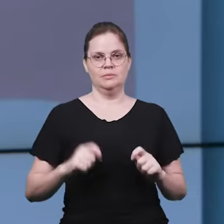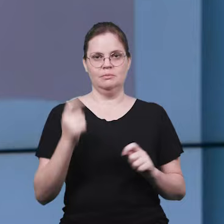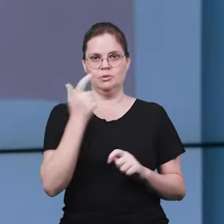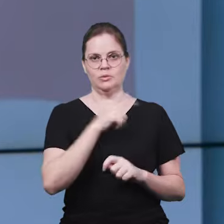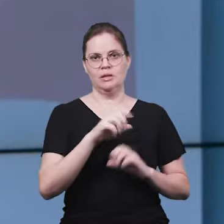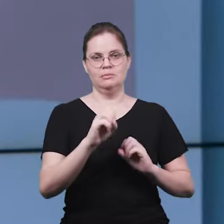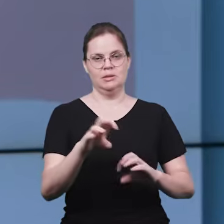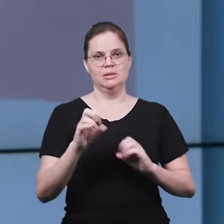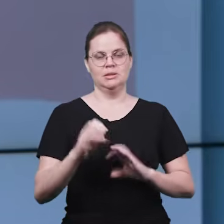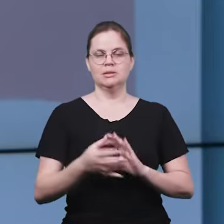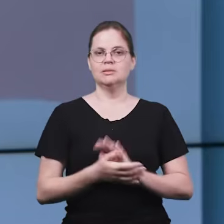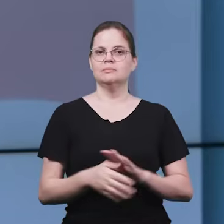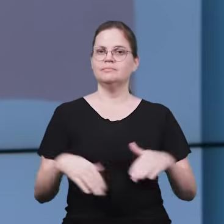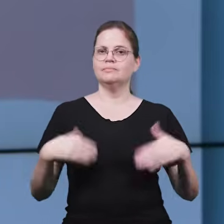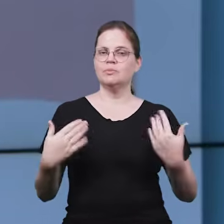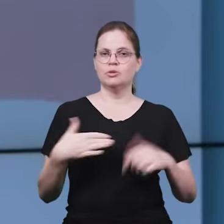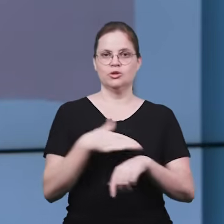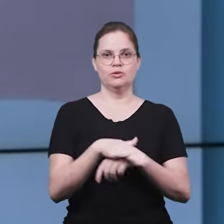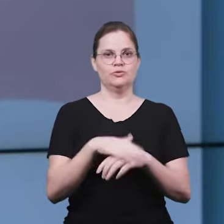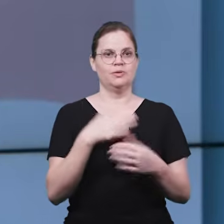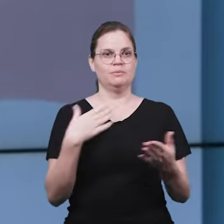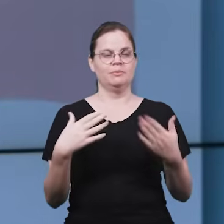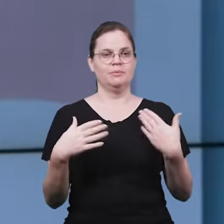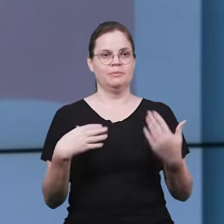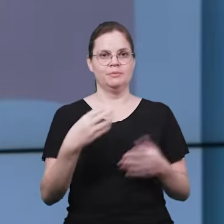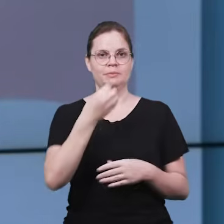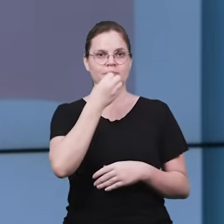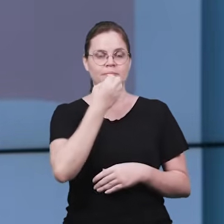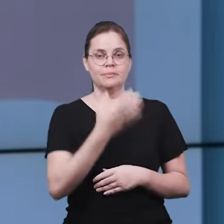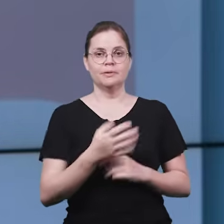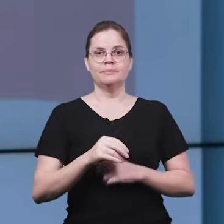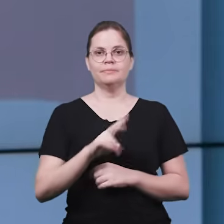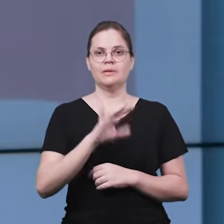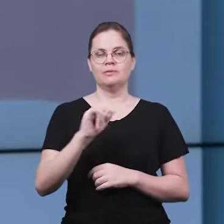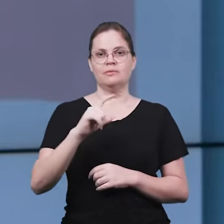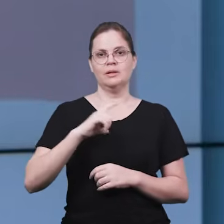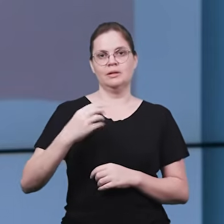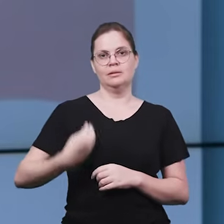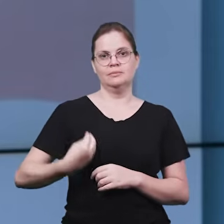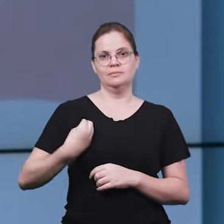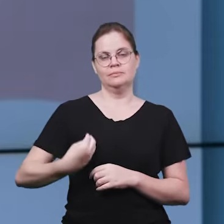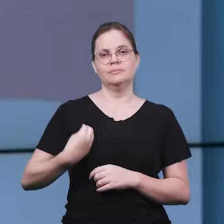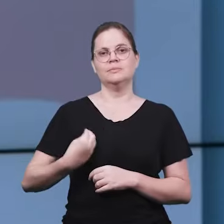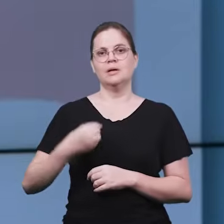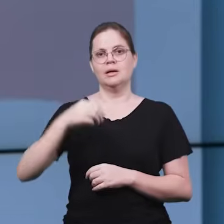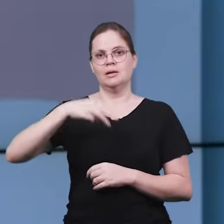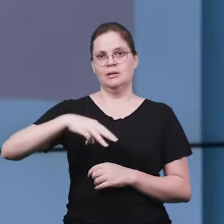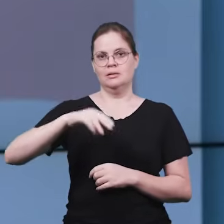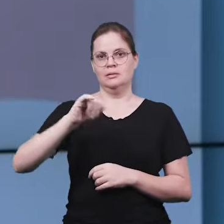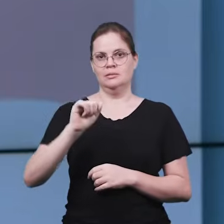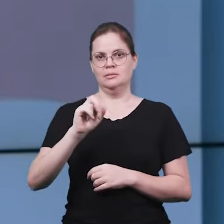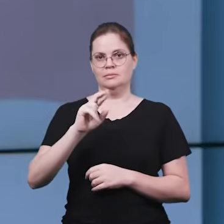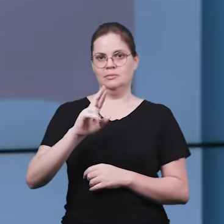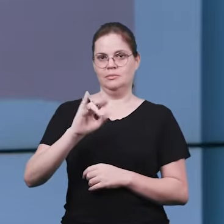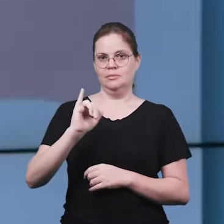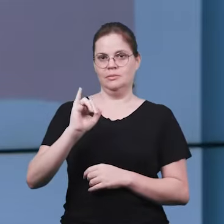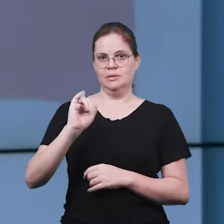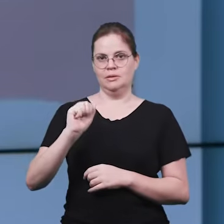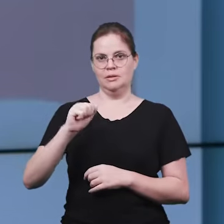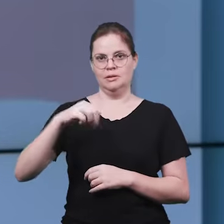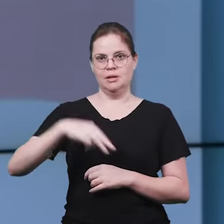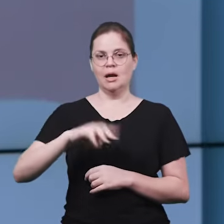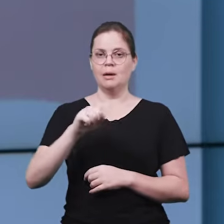possível. E para enriquecer esta conversa, temos conosco a irmã Miriam, é professora da EBD